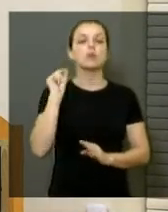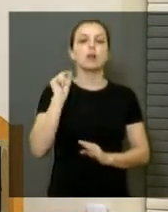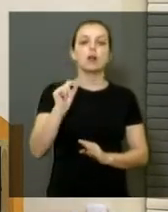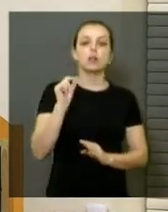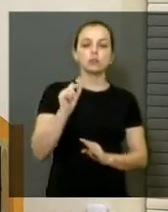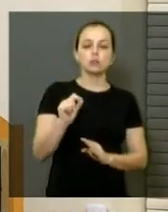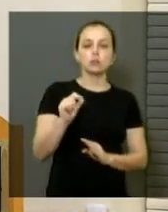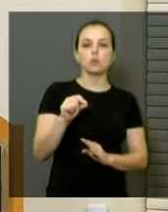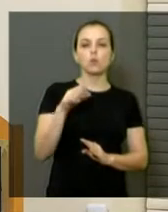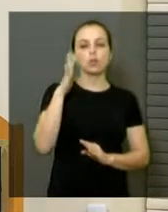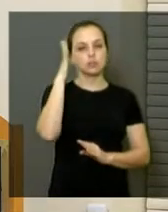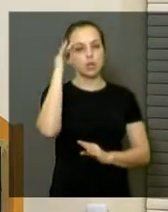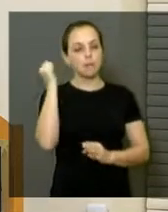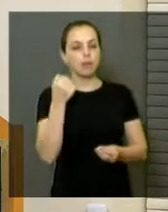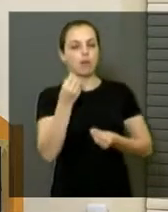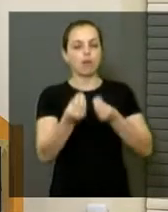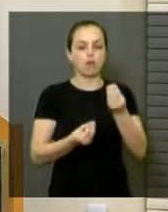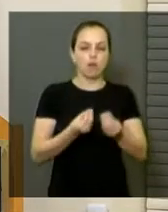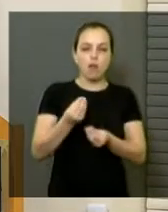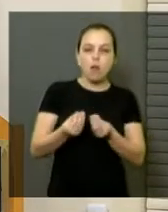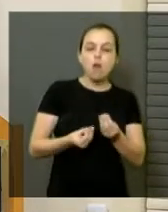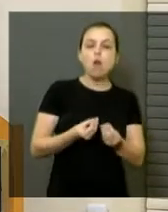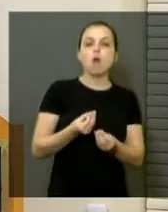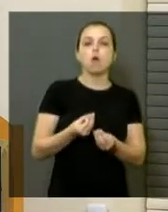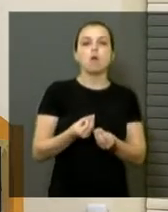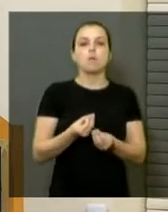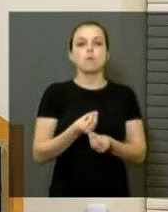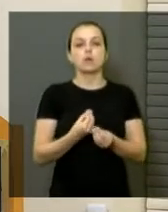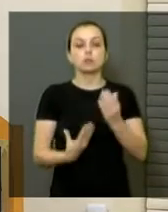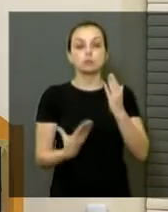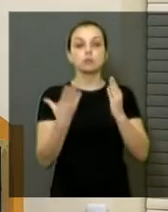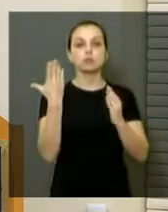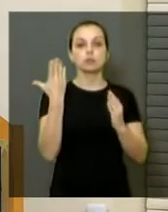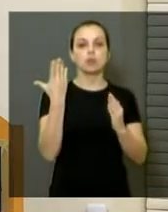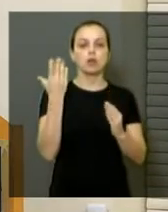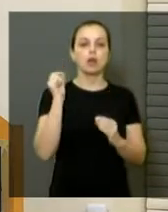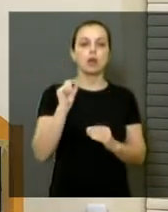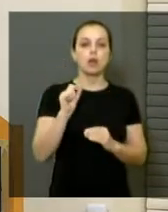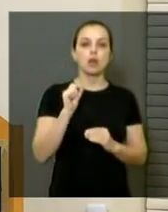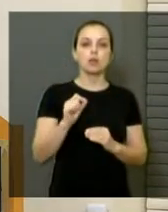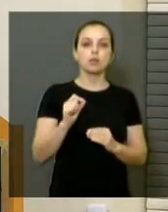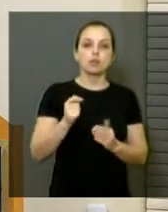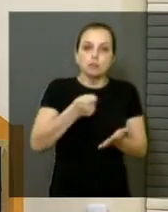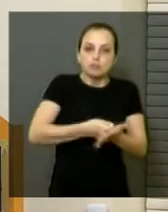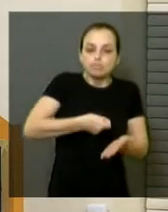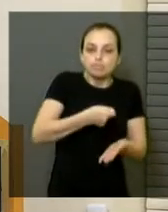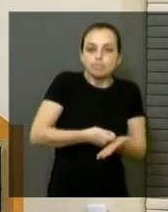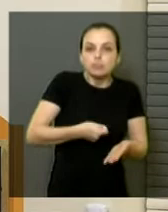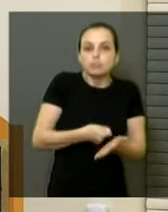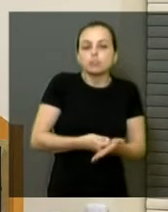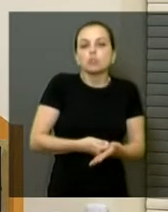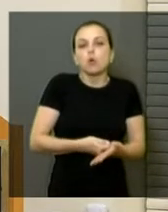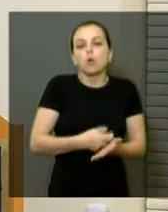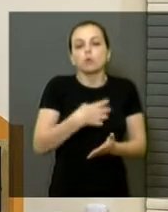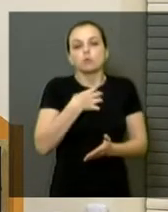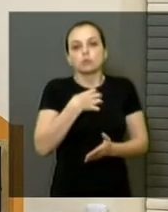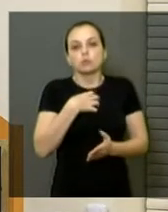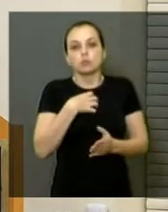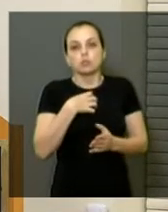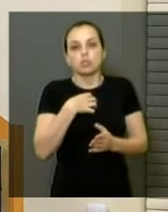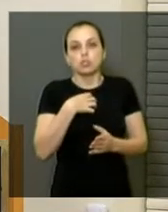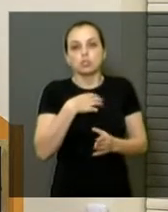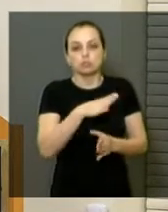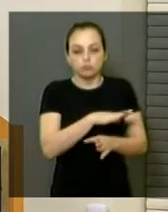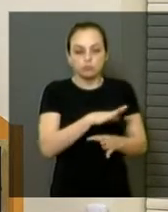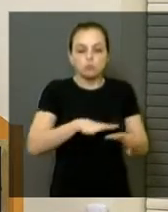e sabia como é que a coisa funcionava, conseguiu forçar uma situação onde o